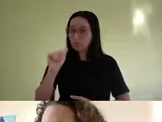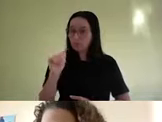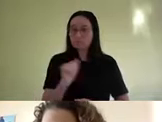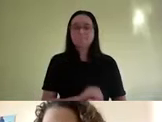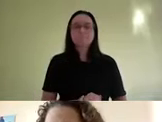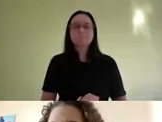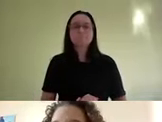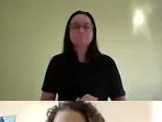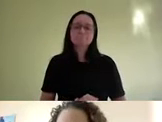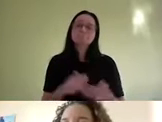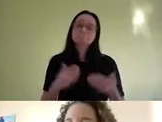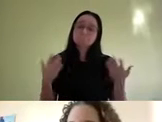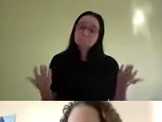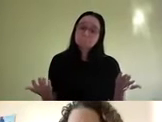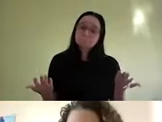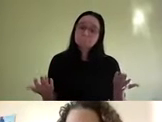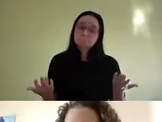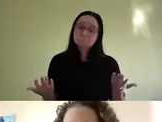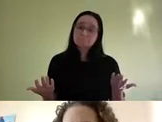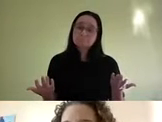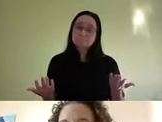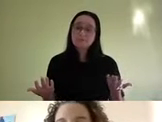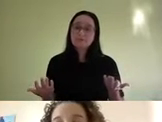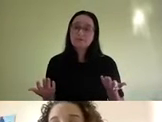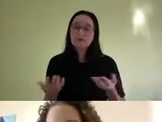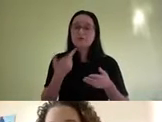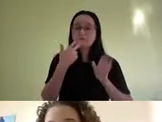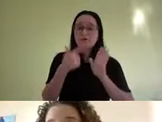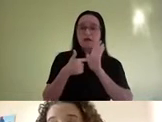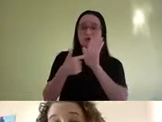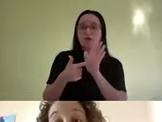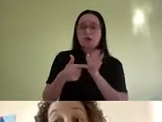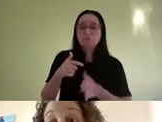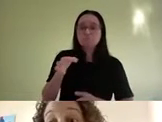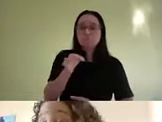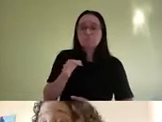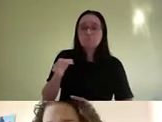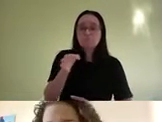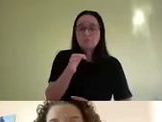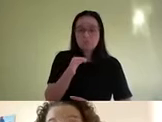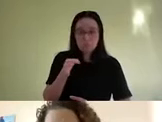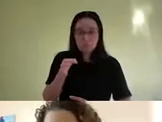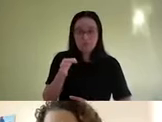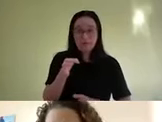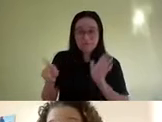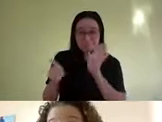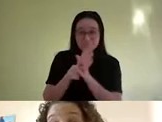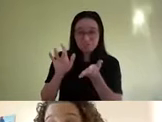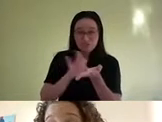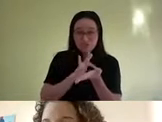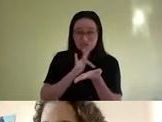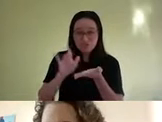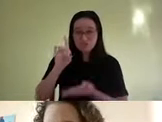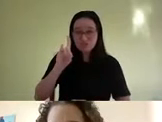do bitcoin, esta é uma criptomoeda, ou seja, é uma moeda totalmente digital, ela